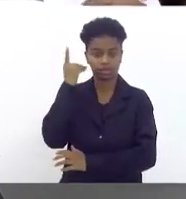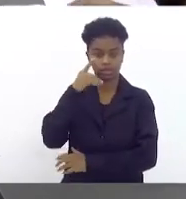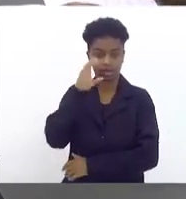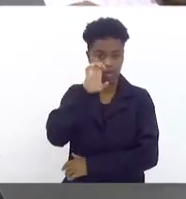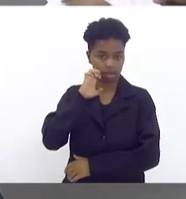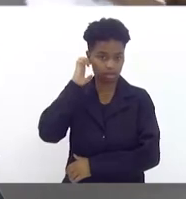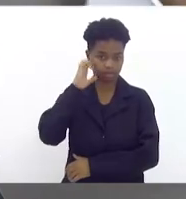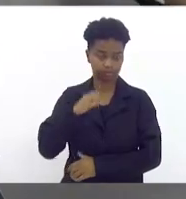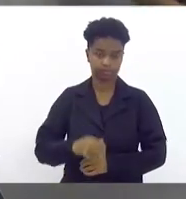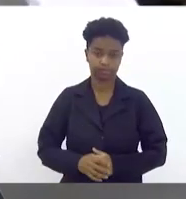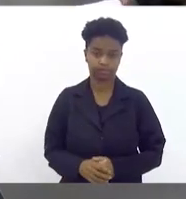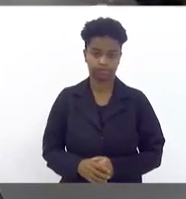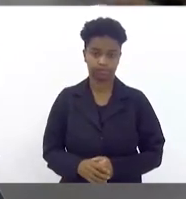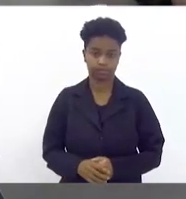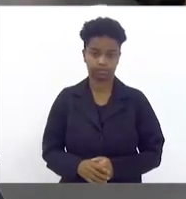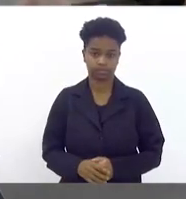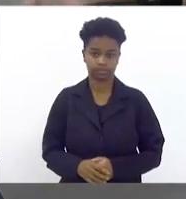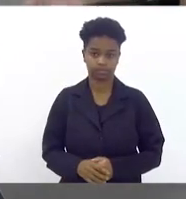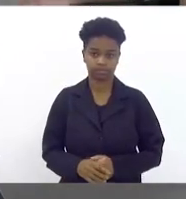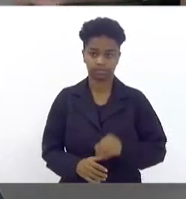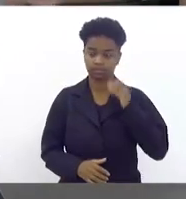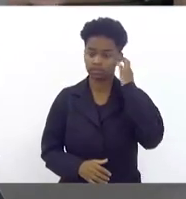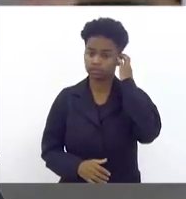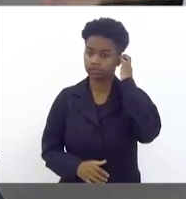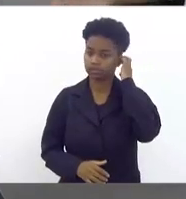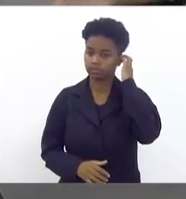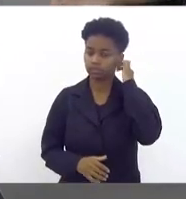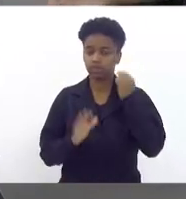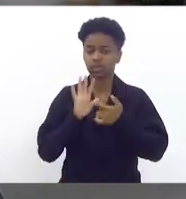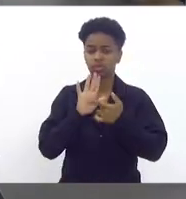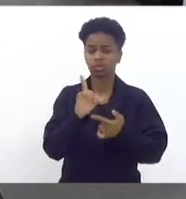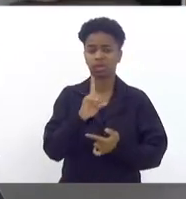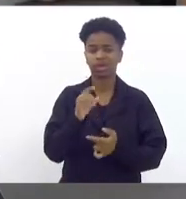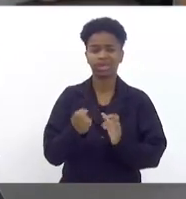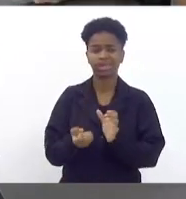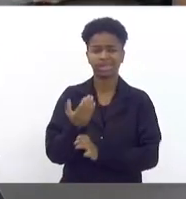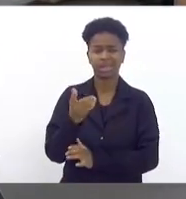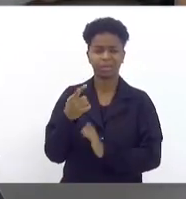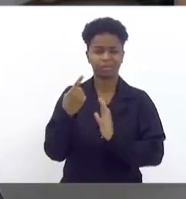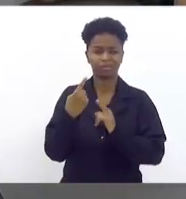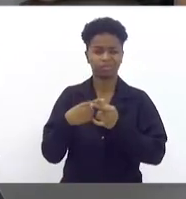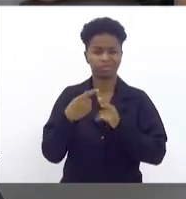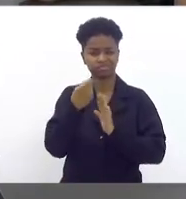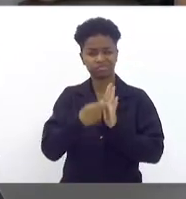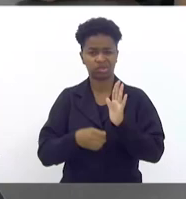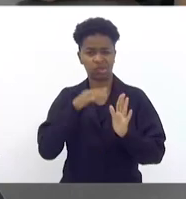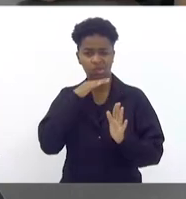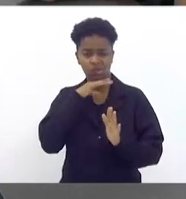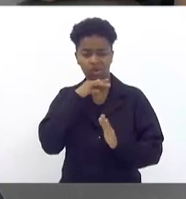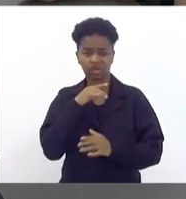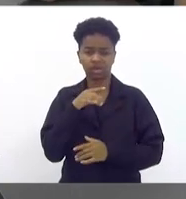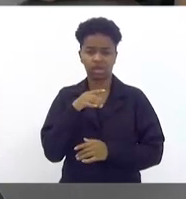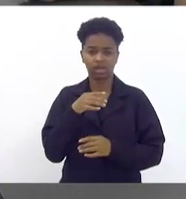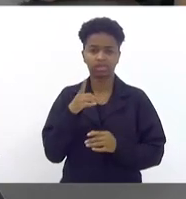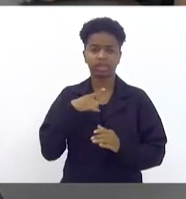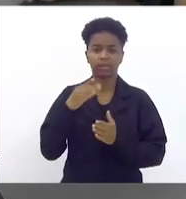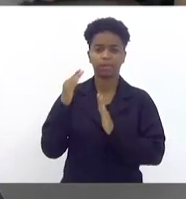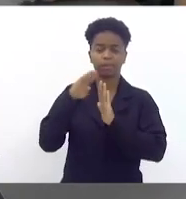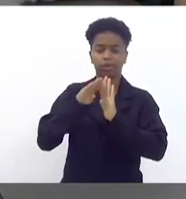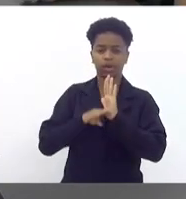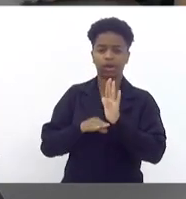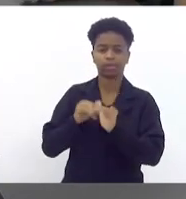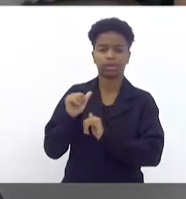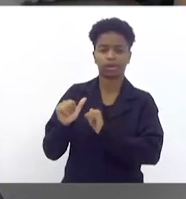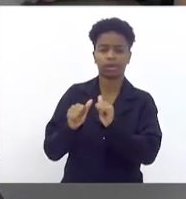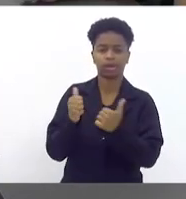que, aí ela não fala institui, a emenda é ruim, que programa de reparação econômica para mulheres vítimas de